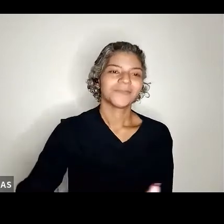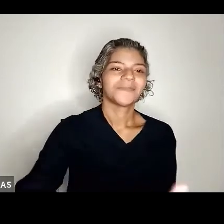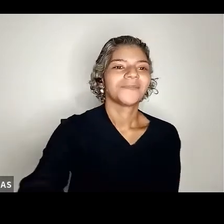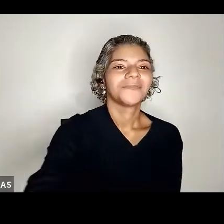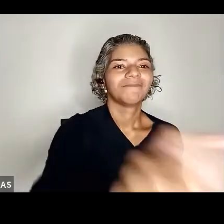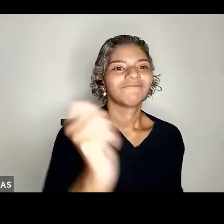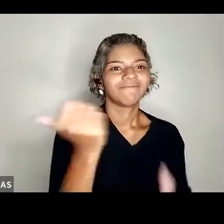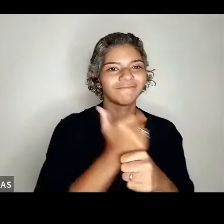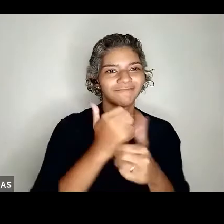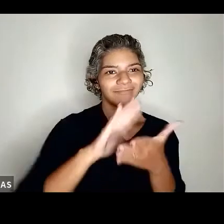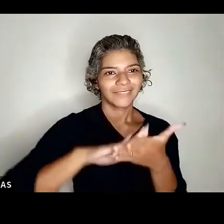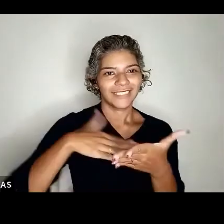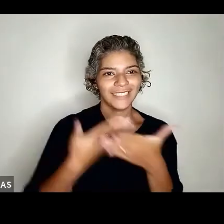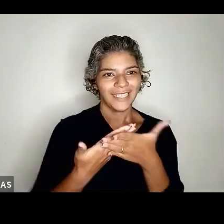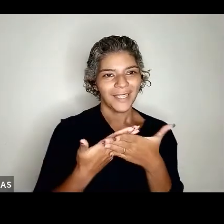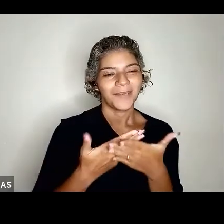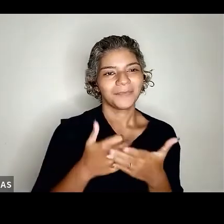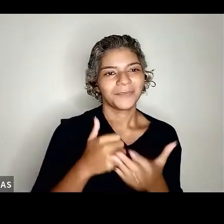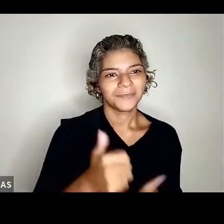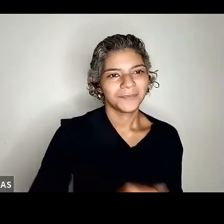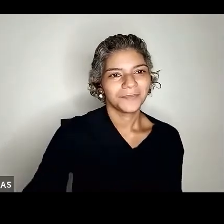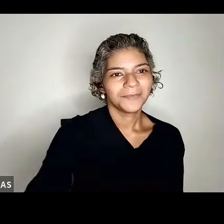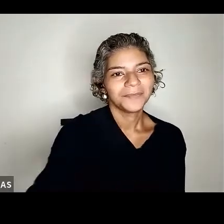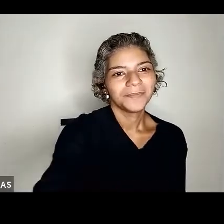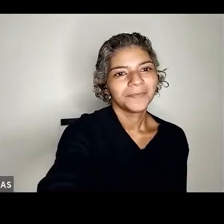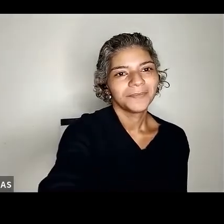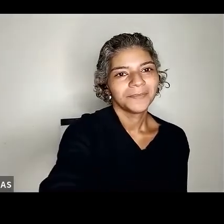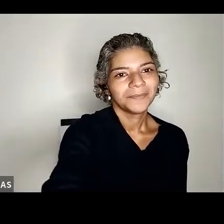minutos para contribuir conosco. Muito obrigada.